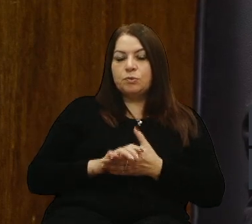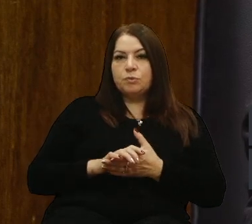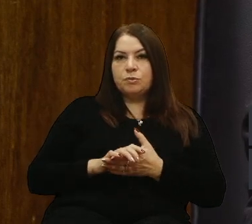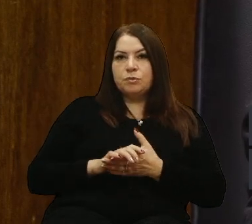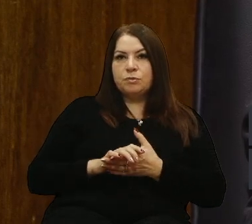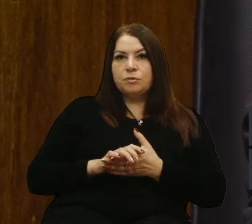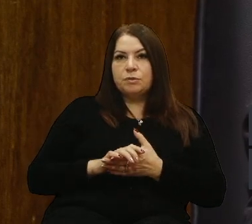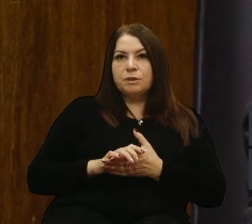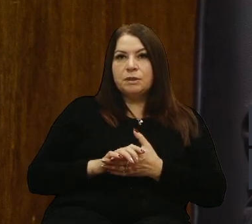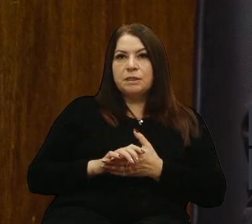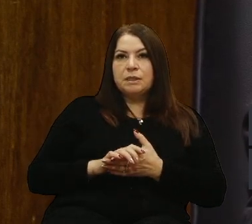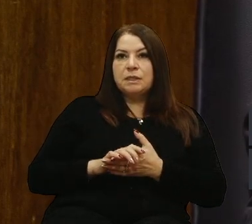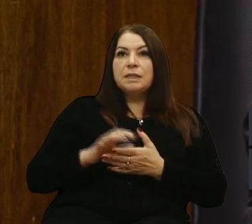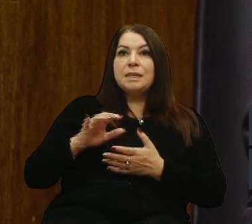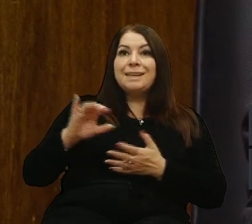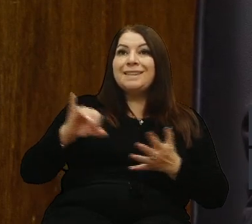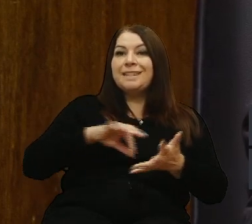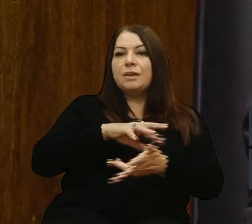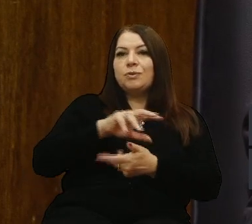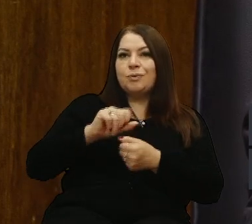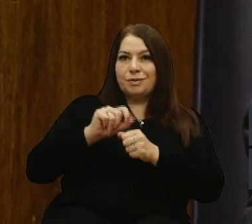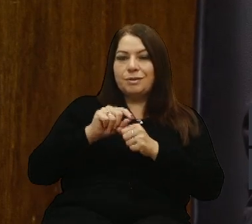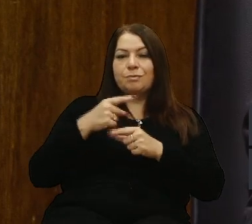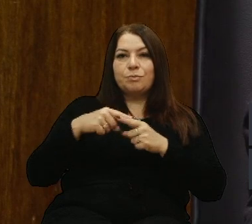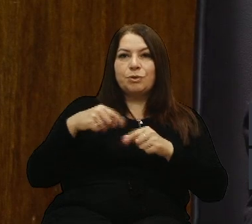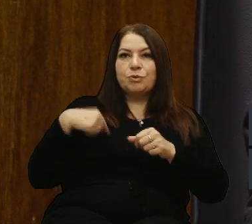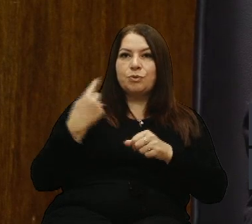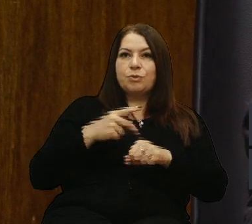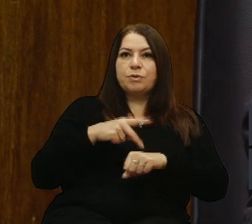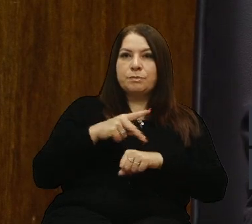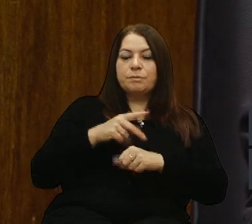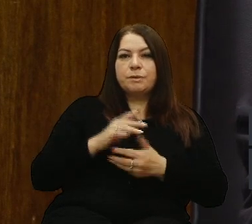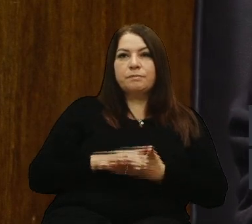questões internacionais, porque o nosso país era